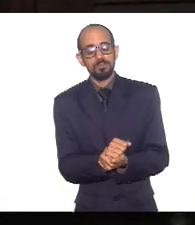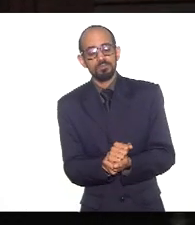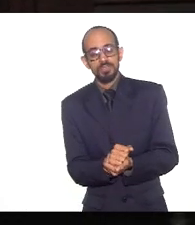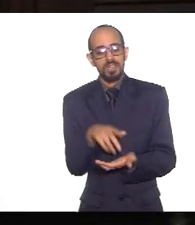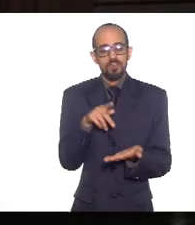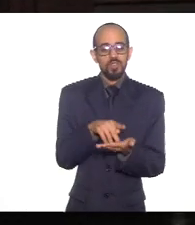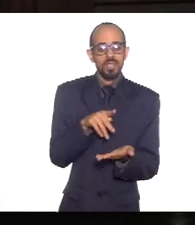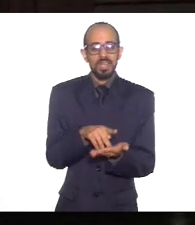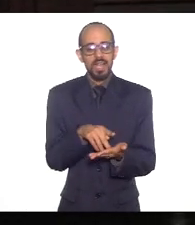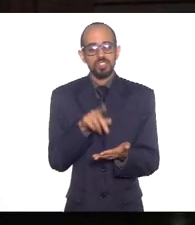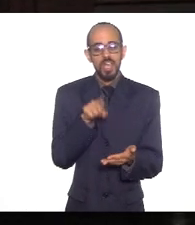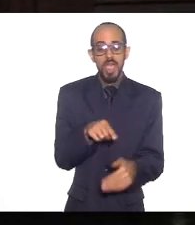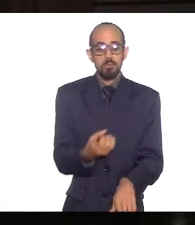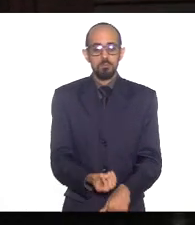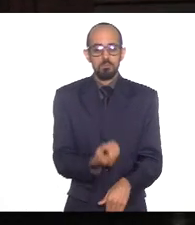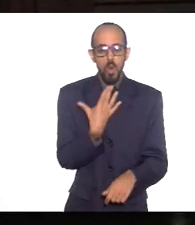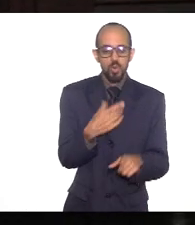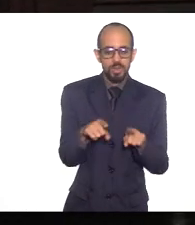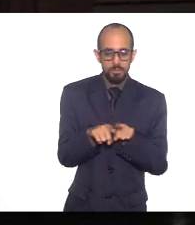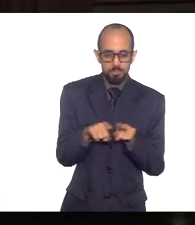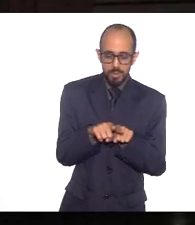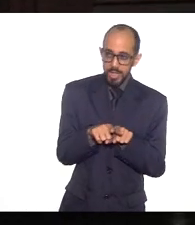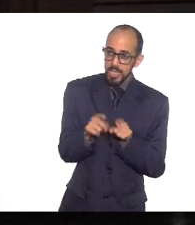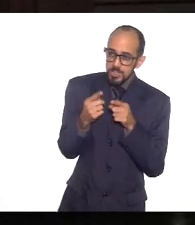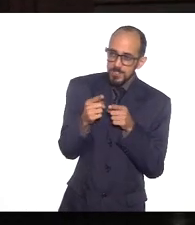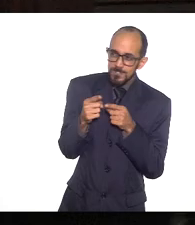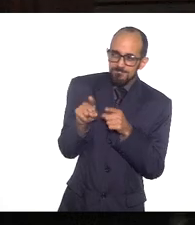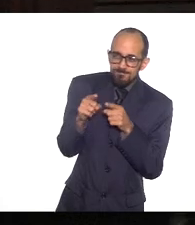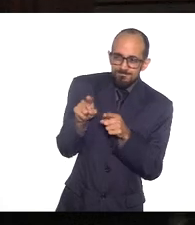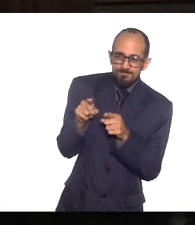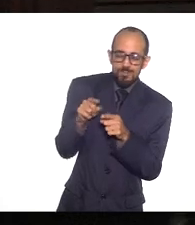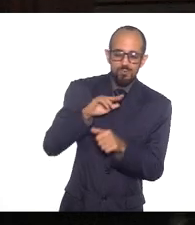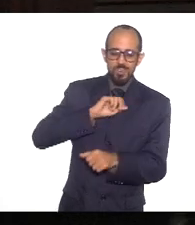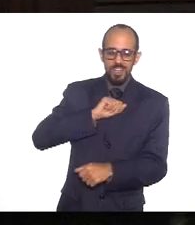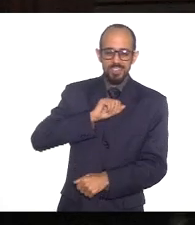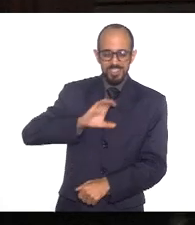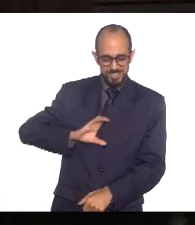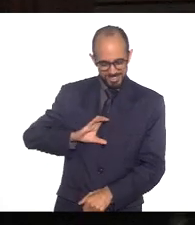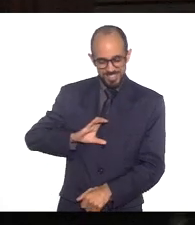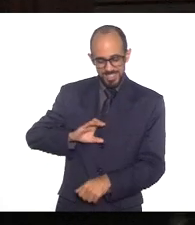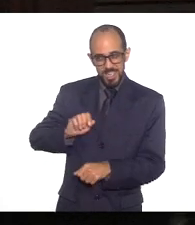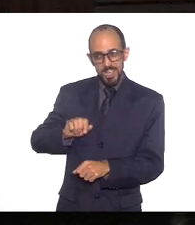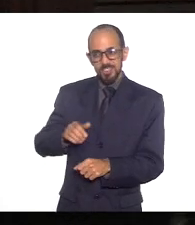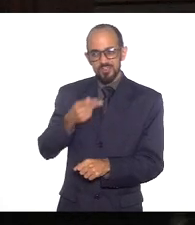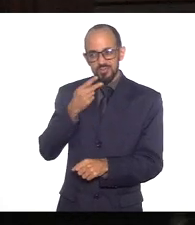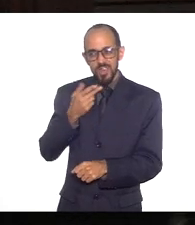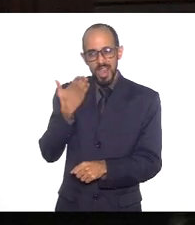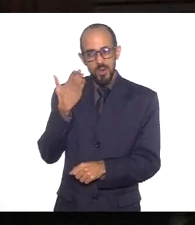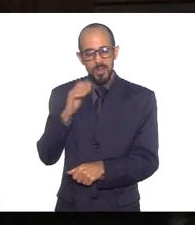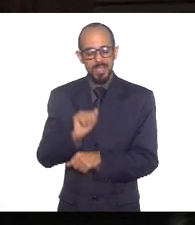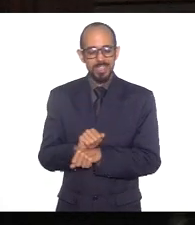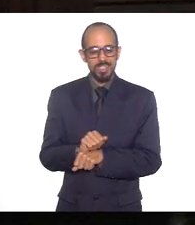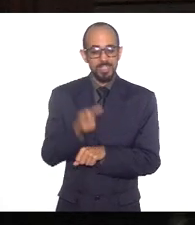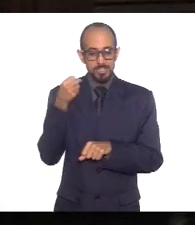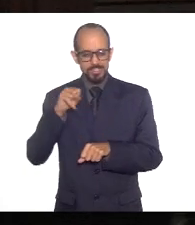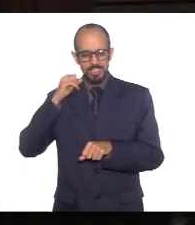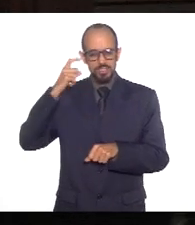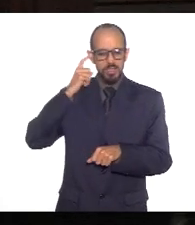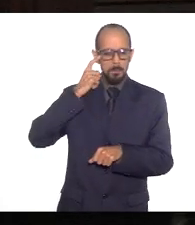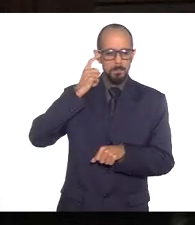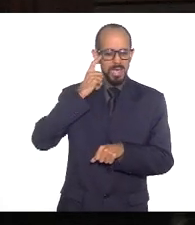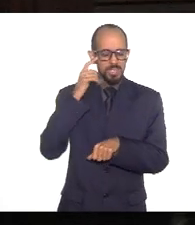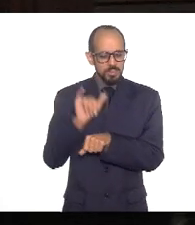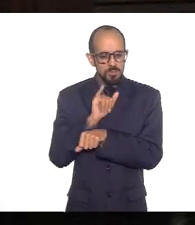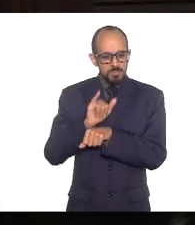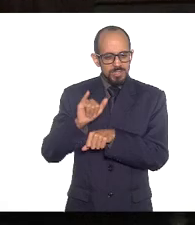talvez vale a pena a gente convenceu o nosso Presidente André Ceciliano e todos os companheiros e companheiras para que a gente pensa